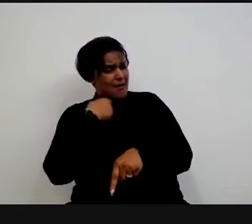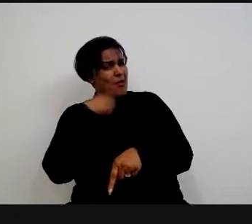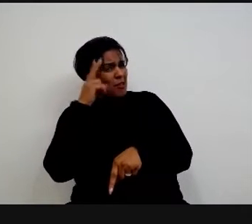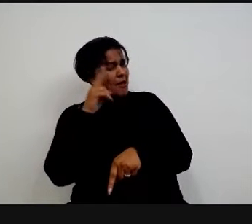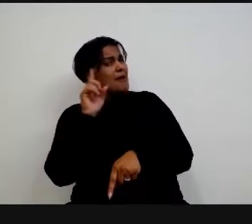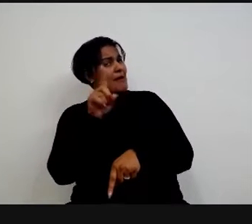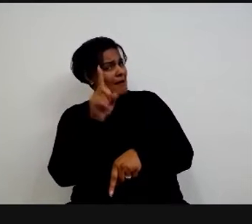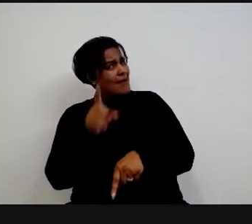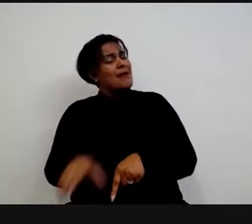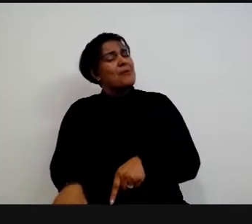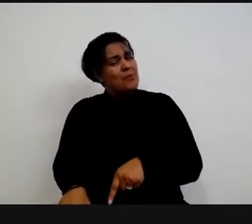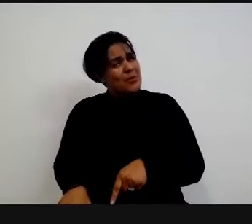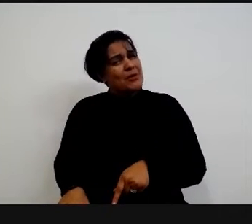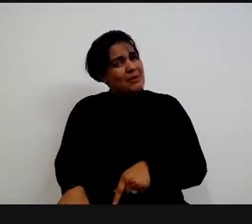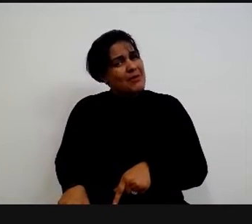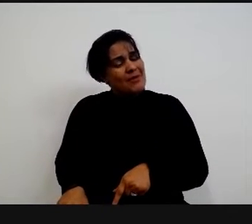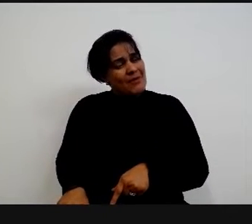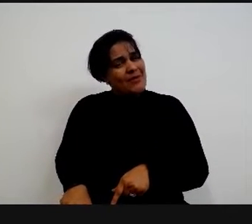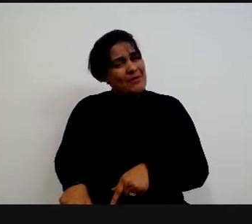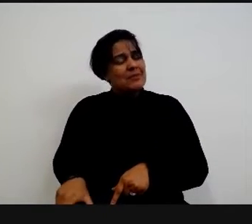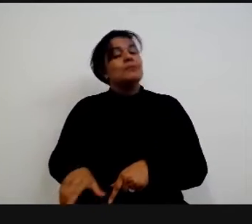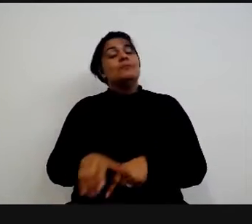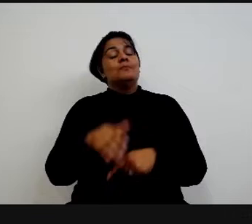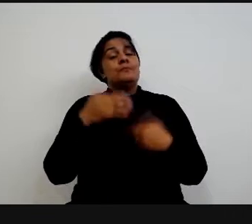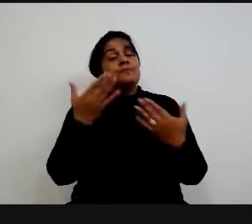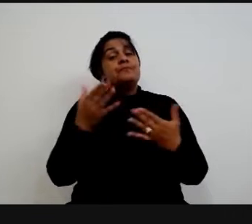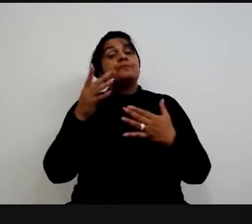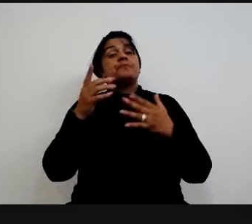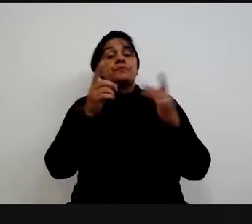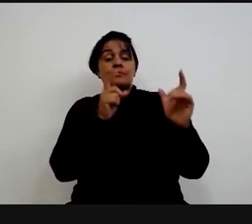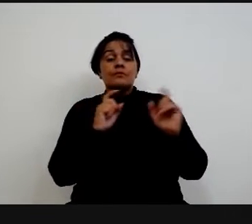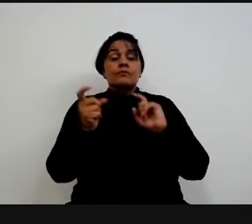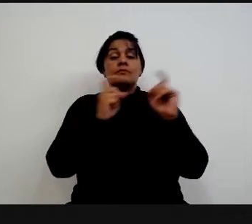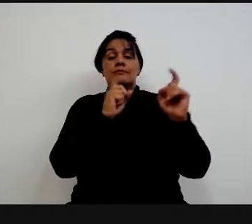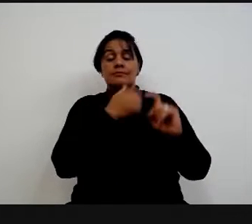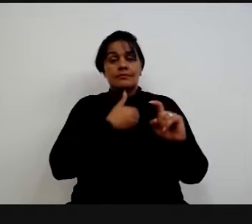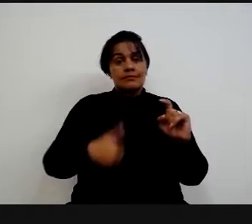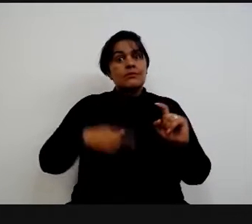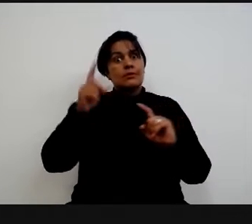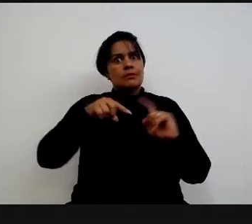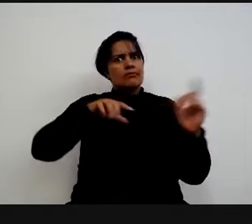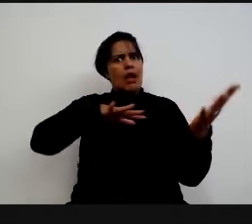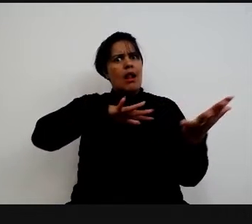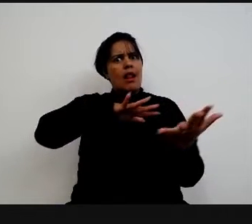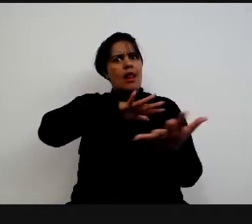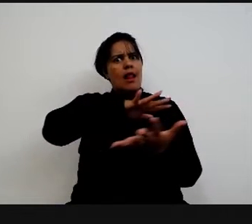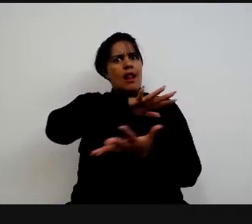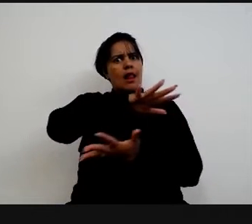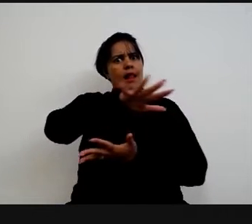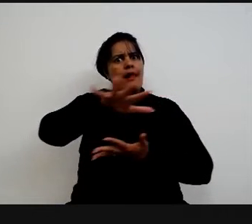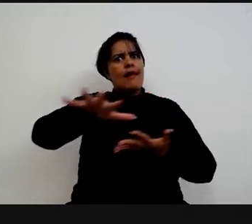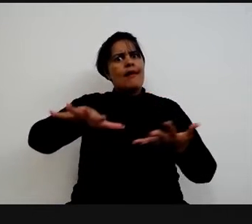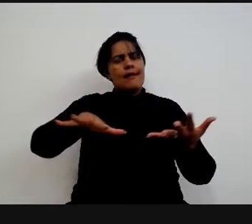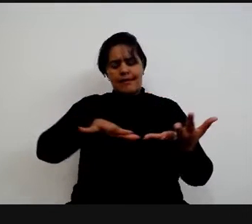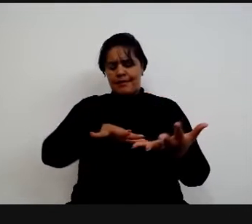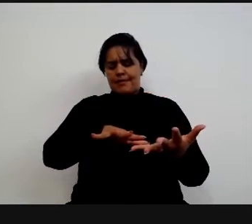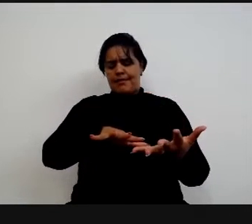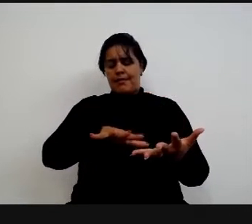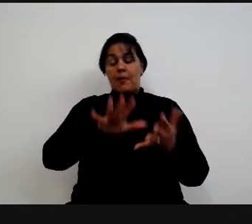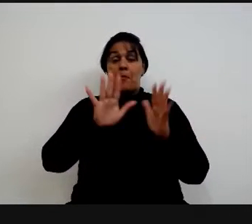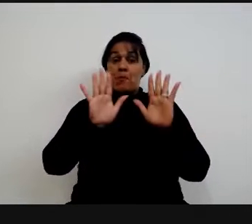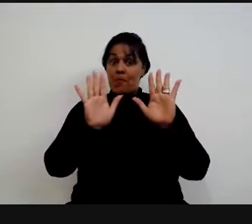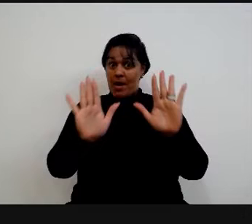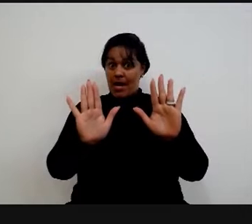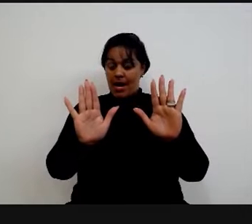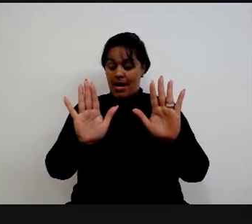tempo do carnaval, então era isso. A administração pública era um caos geral nesse país. Mas o Constituinte, além